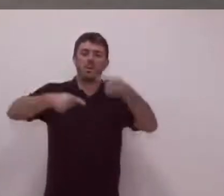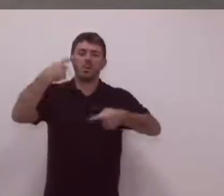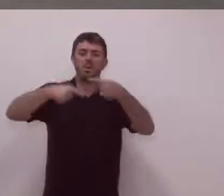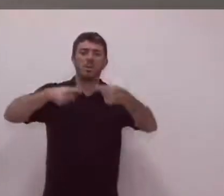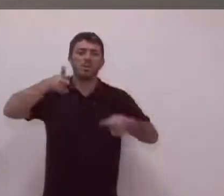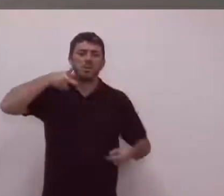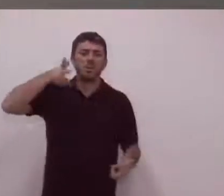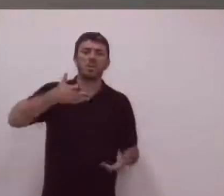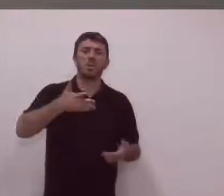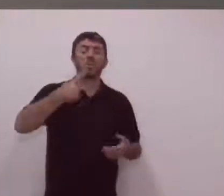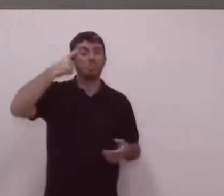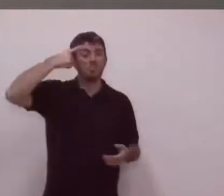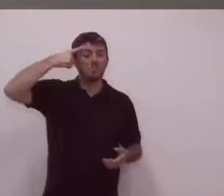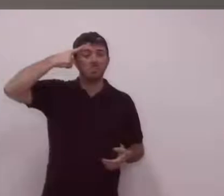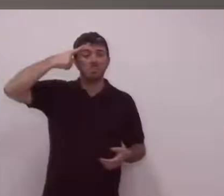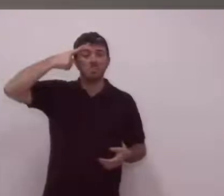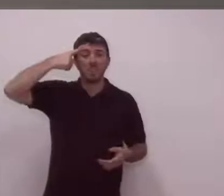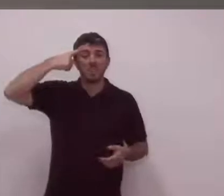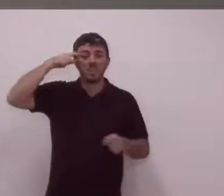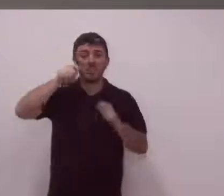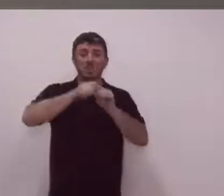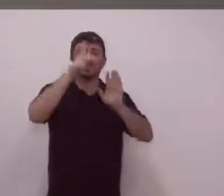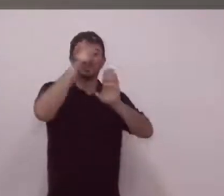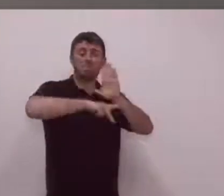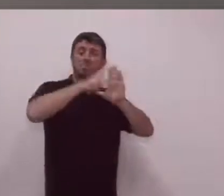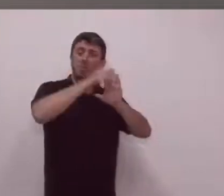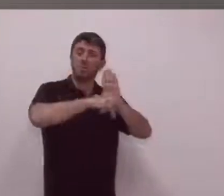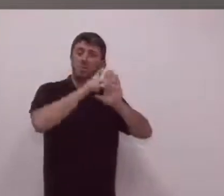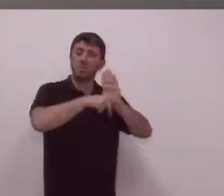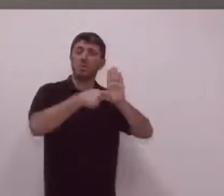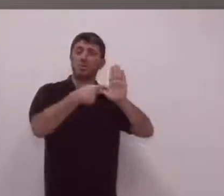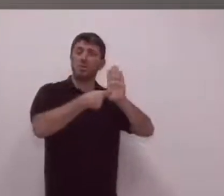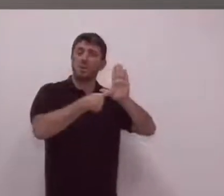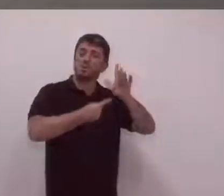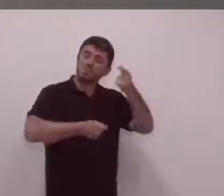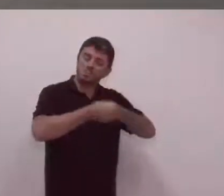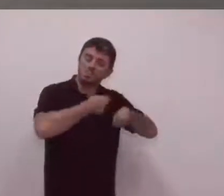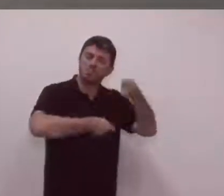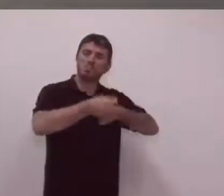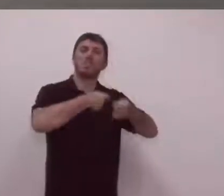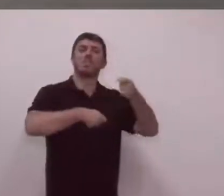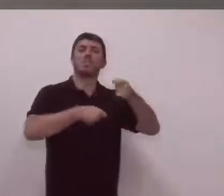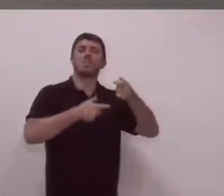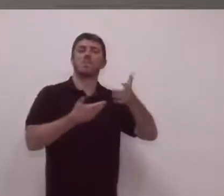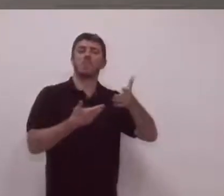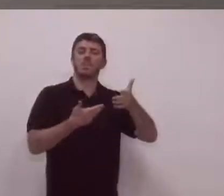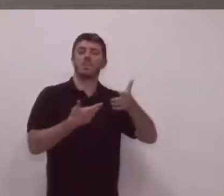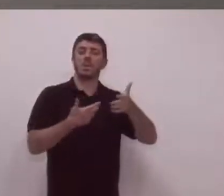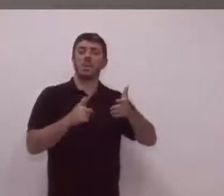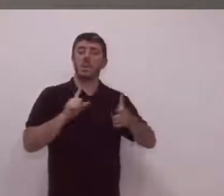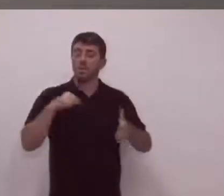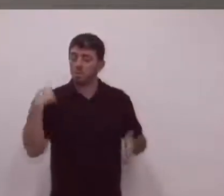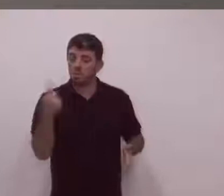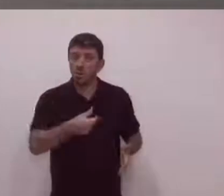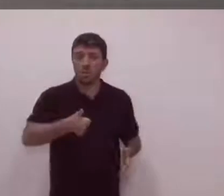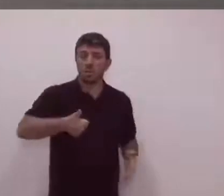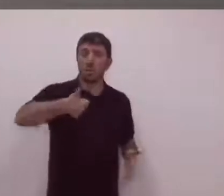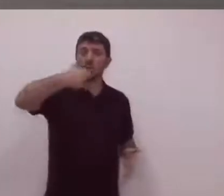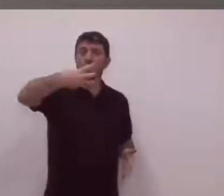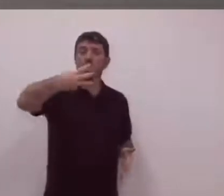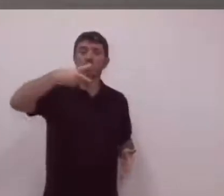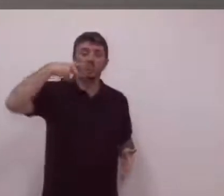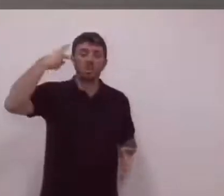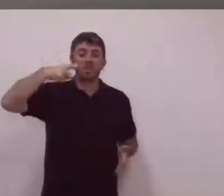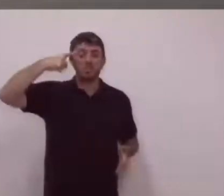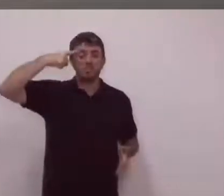em um projeto administrativo que todos possamos pensar dessa maneira os 13 vereadores pensar o que é melhor para